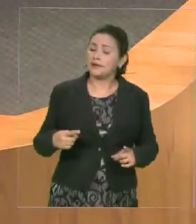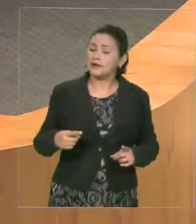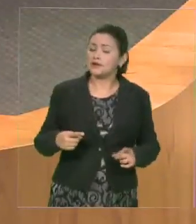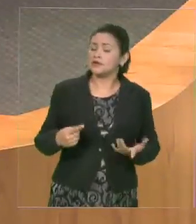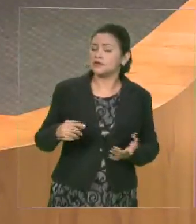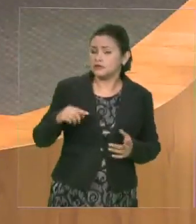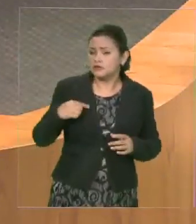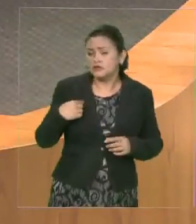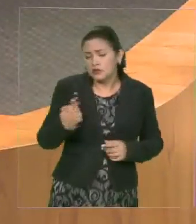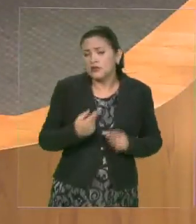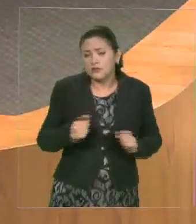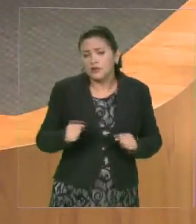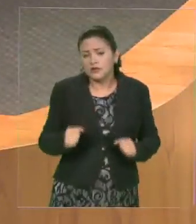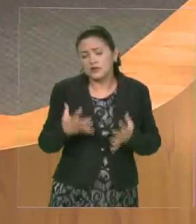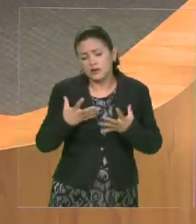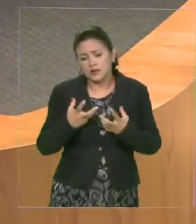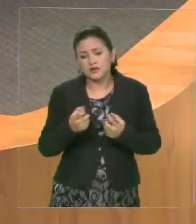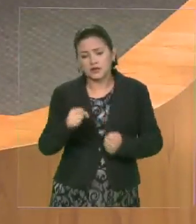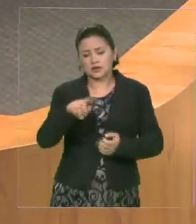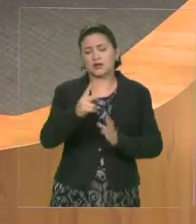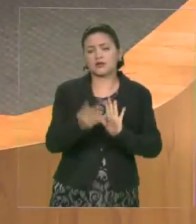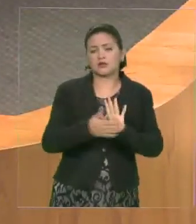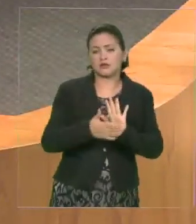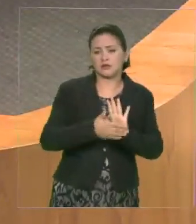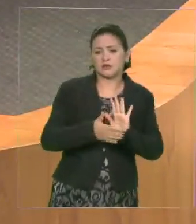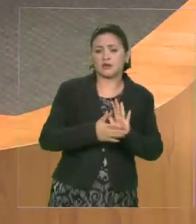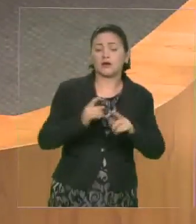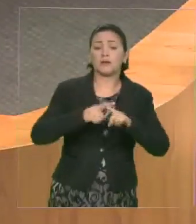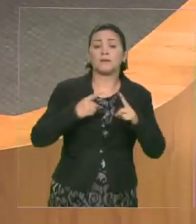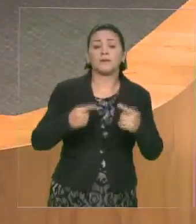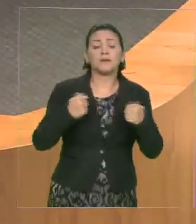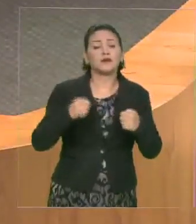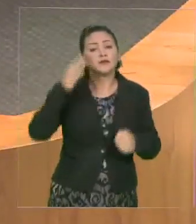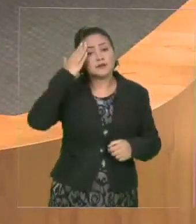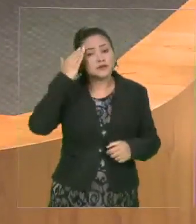empréstimo e se esse empréstimo vai trazer o desenvolvimento para o nosso Maranhão. Muito obrigado, senhor presidente.